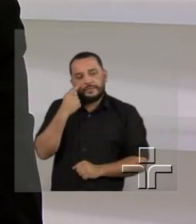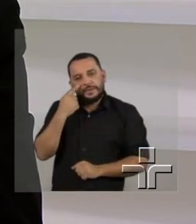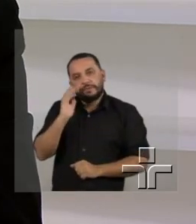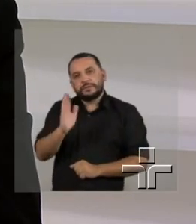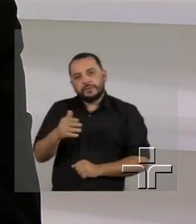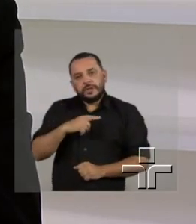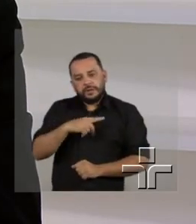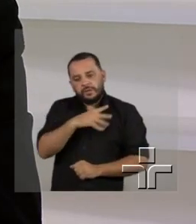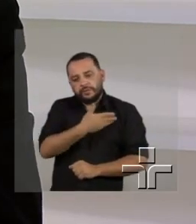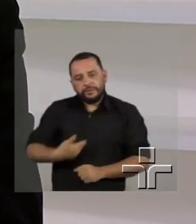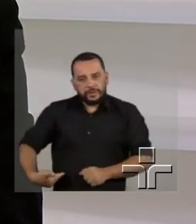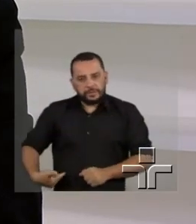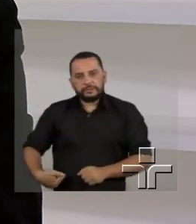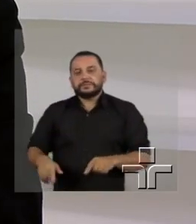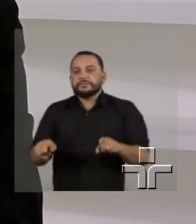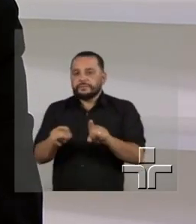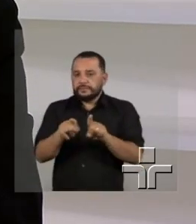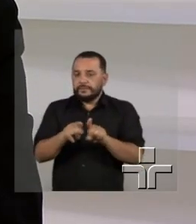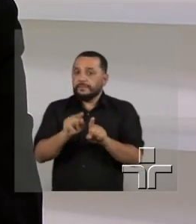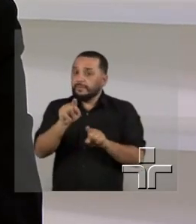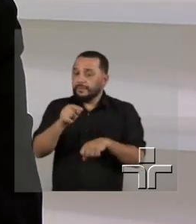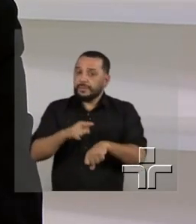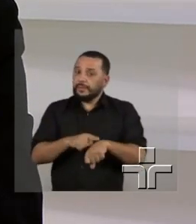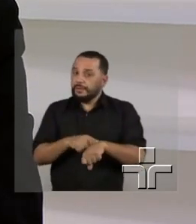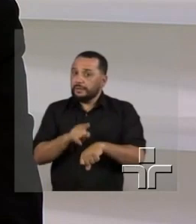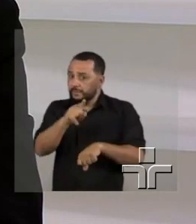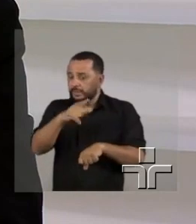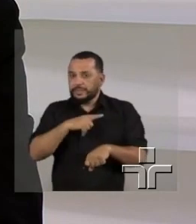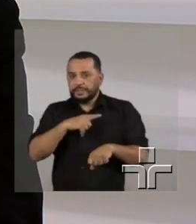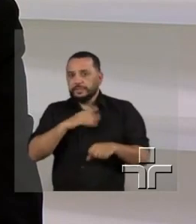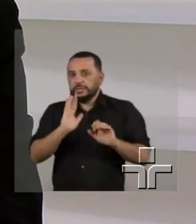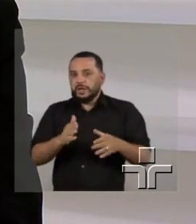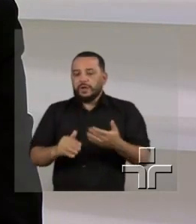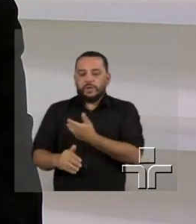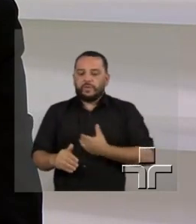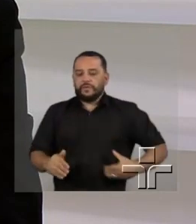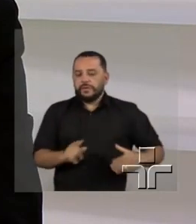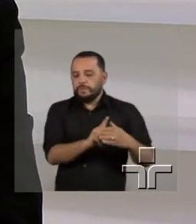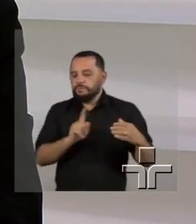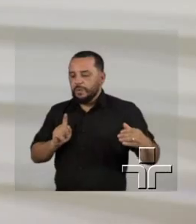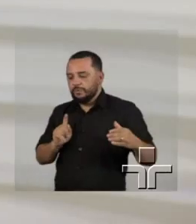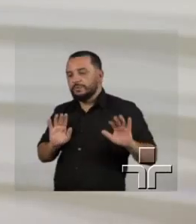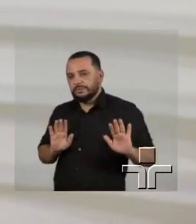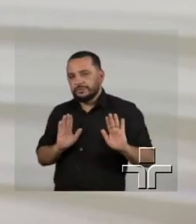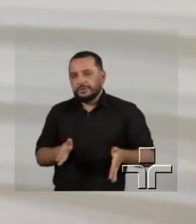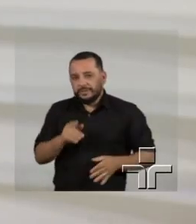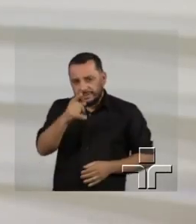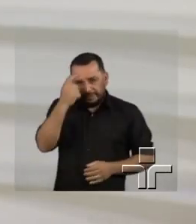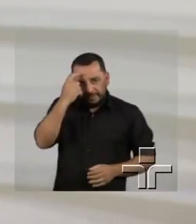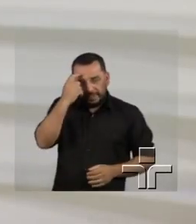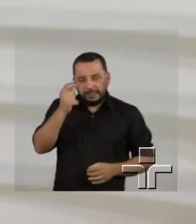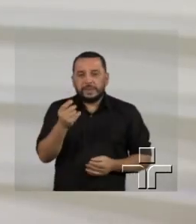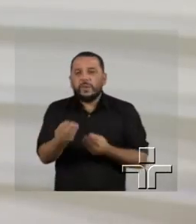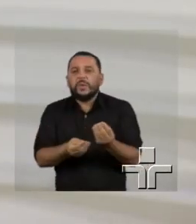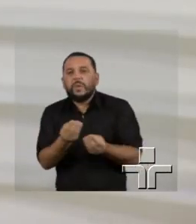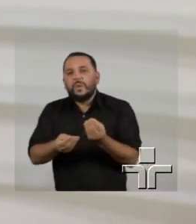não tem desempenho bom, como em qualquer profissão, né? Mas você tem uma massa de gente muito bem